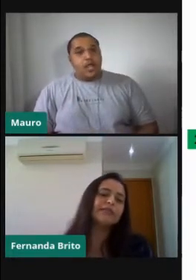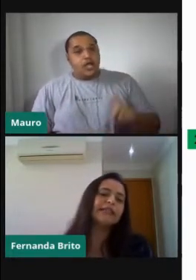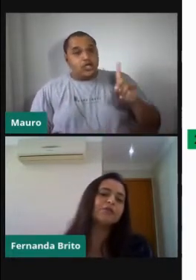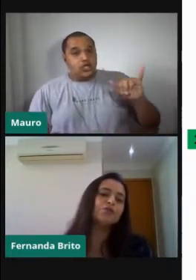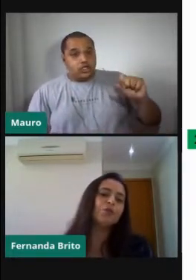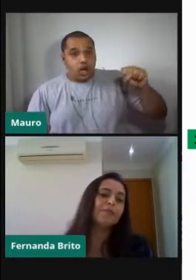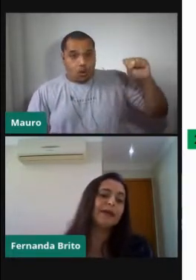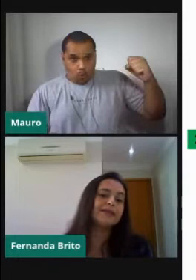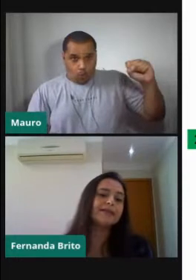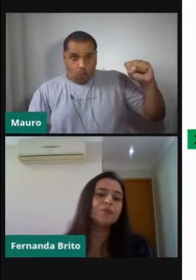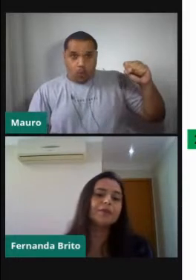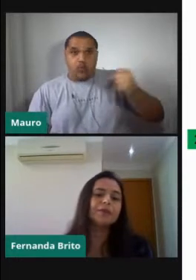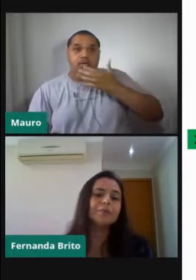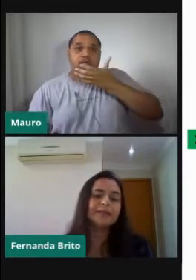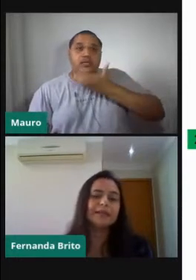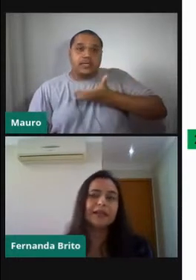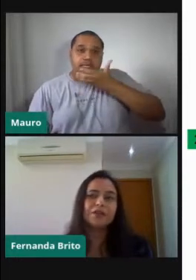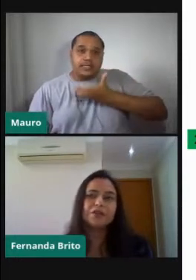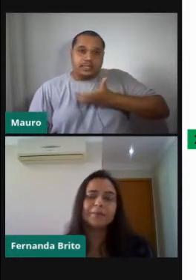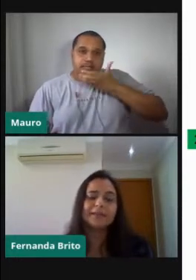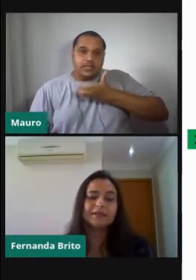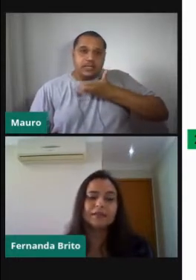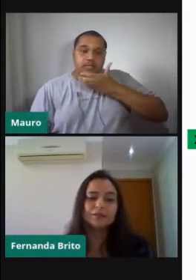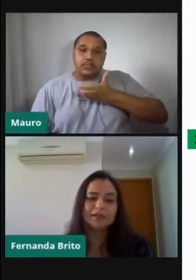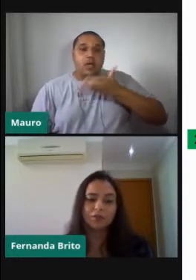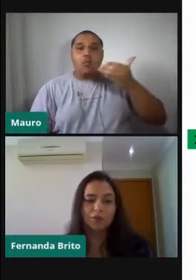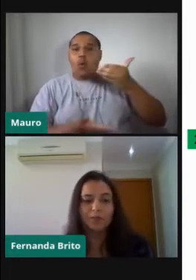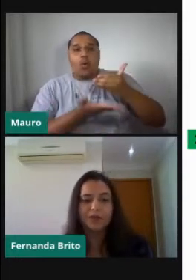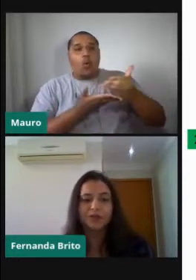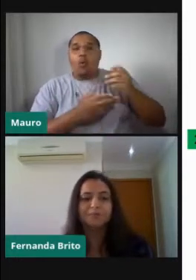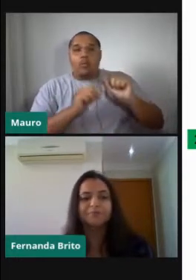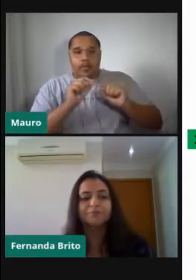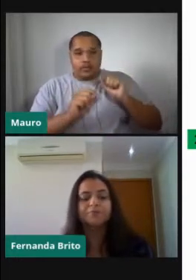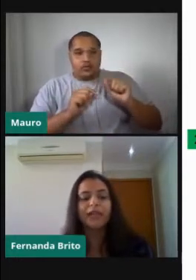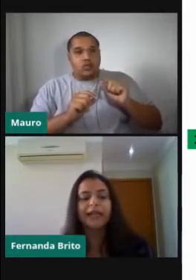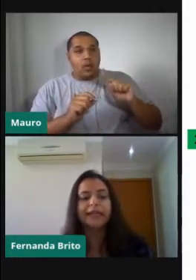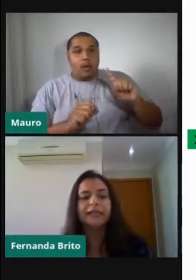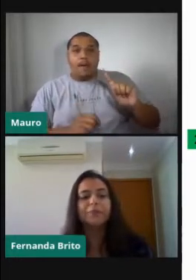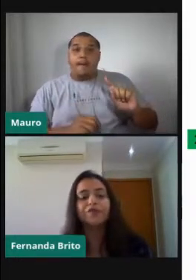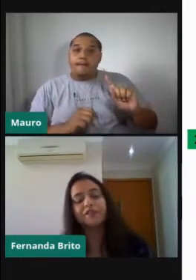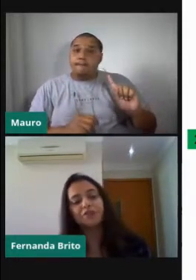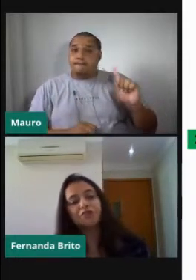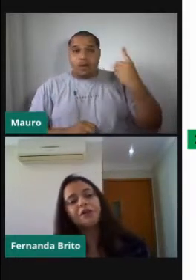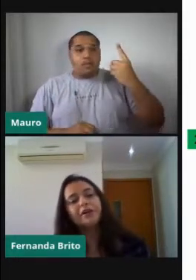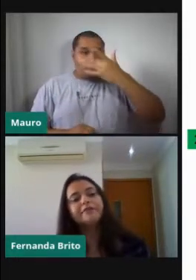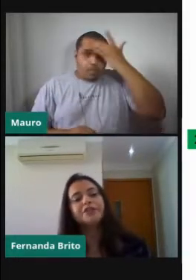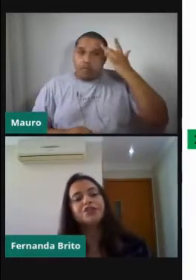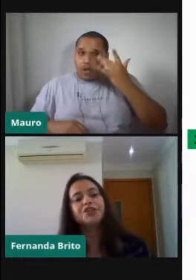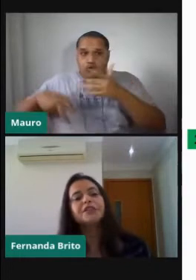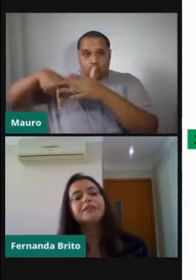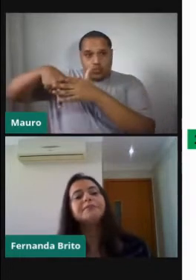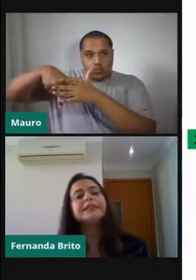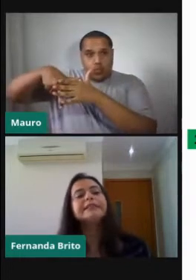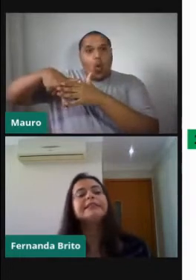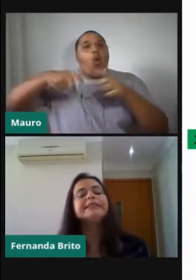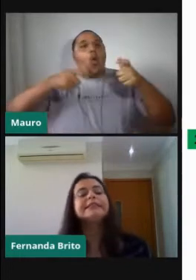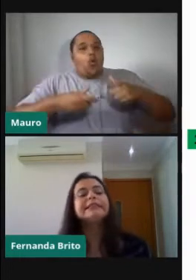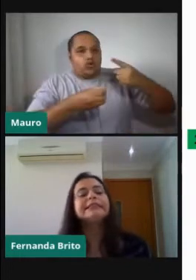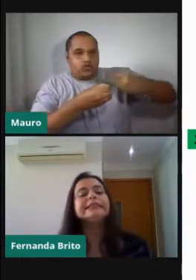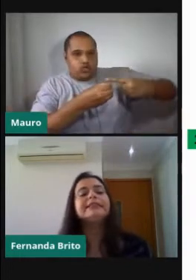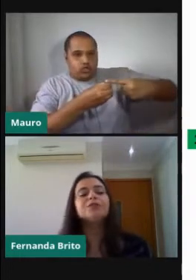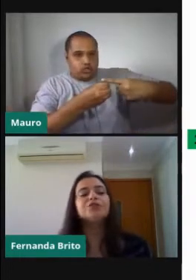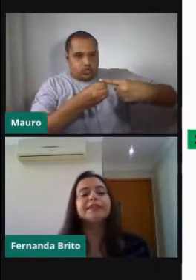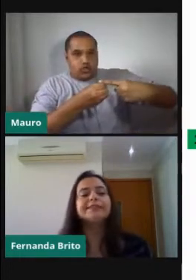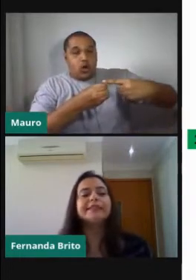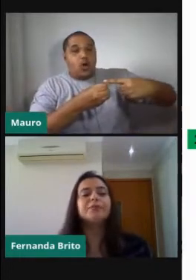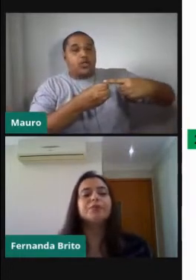dezembro, né, tudo começa com o primeiro paciente apresentando sintomas na província de Wuhan, na China, né.